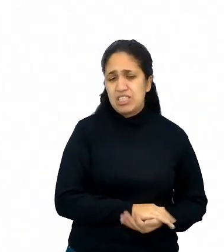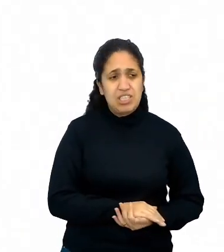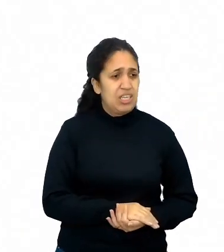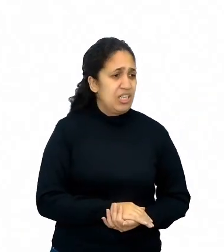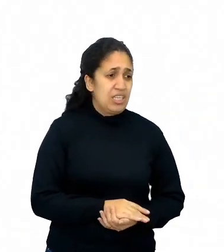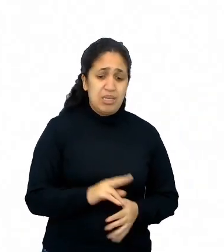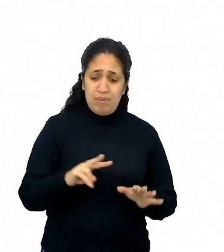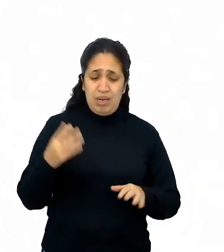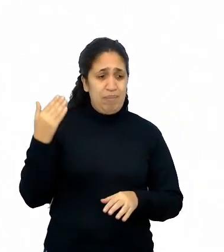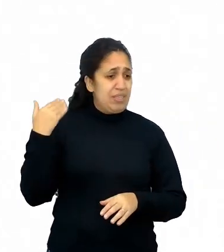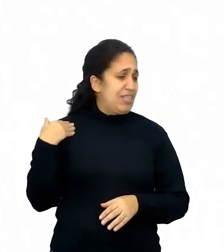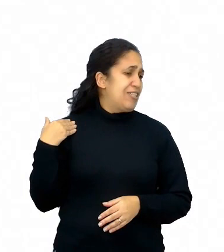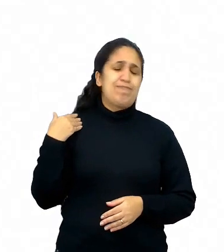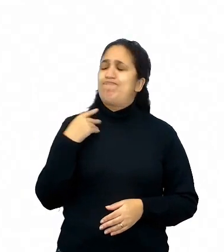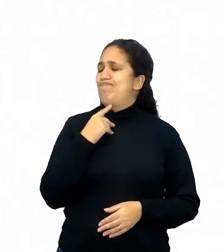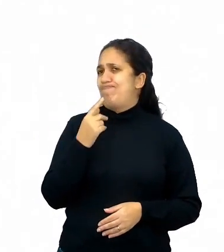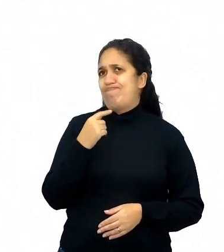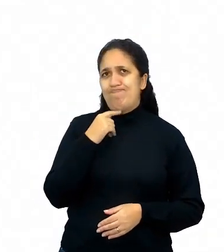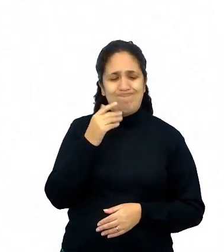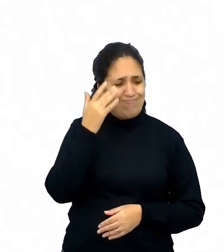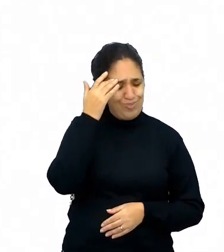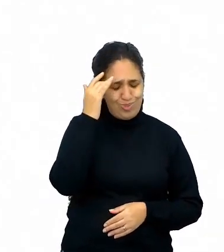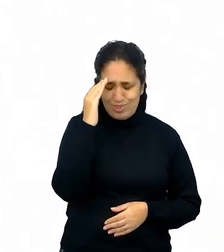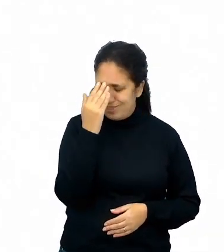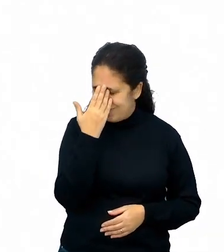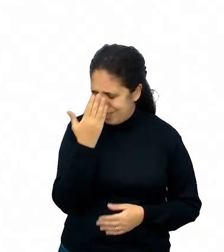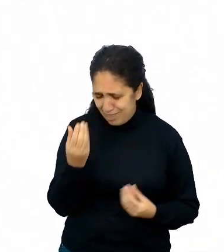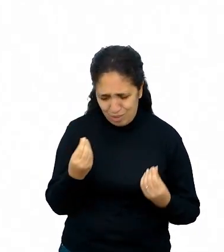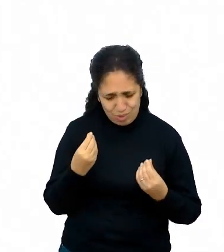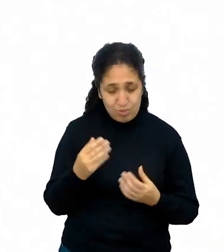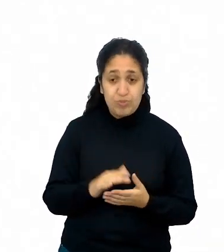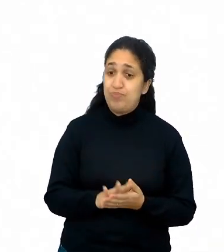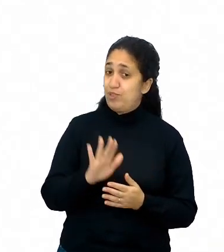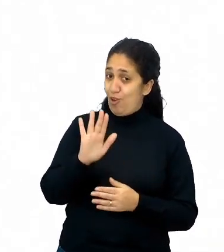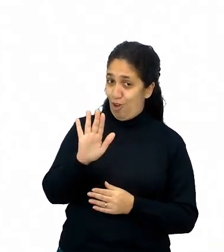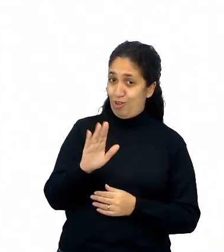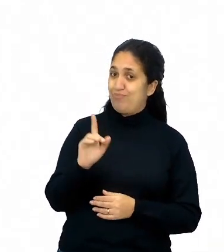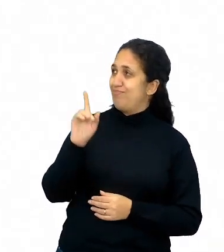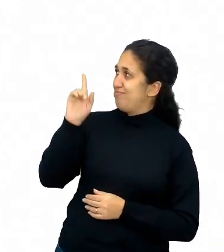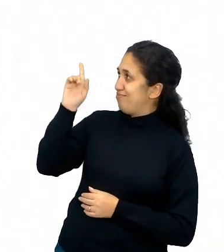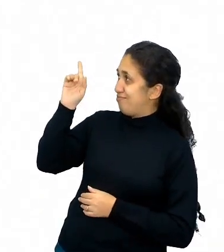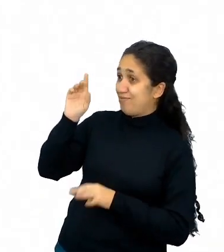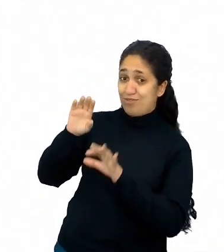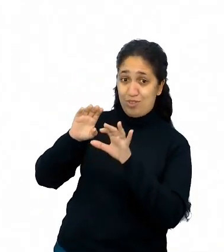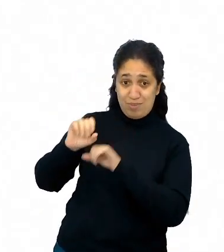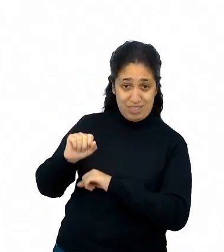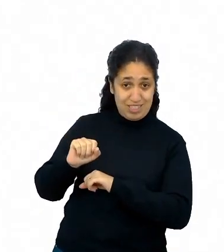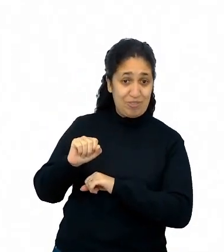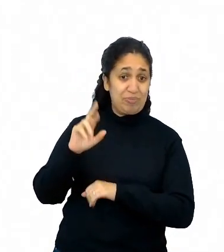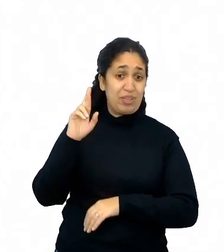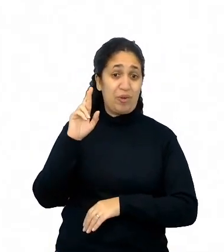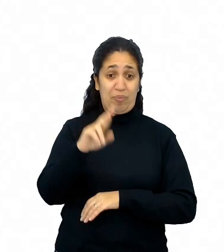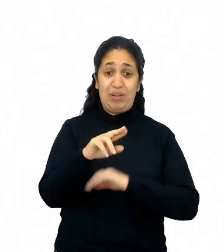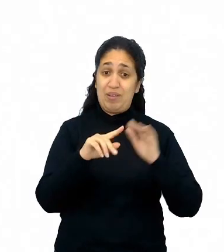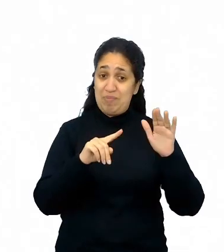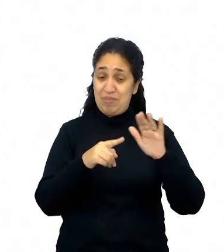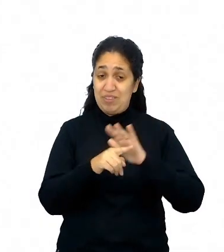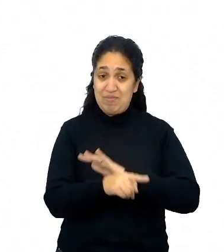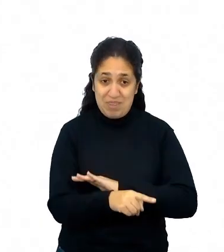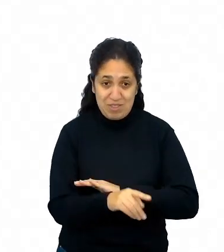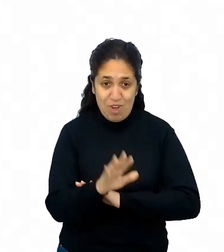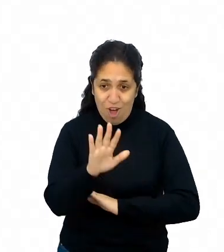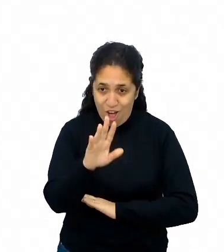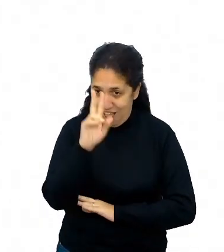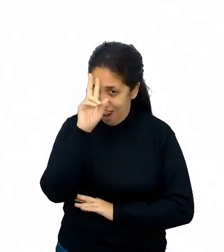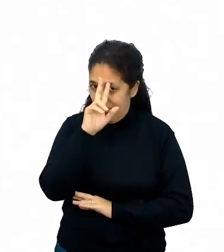semana passada também, não sei o que está acontecendo. Vamos lá. Formação, recuperação e aprofundamento. Não